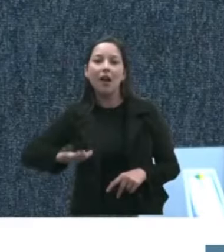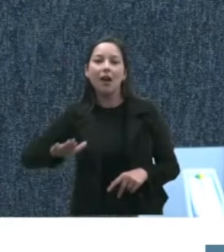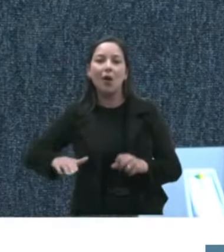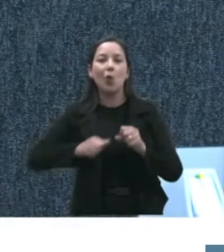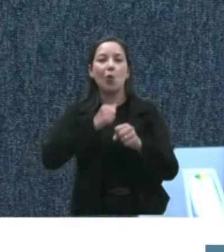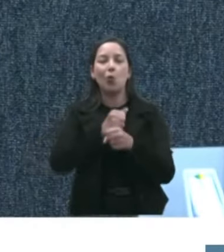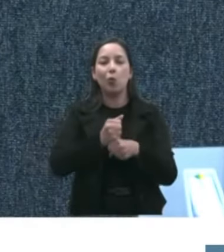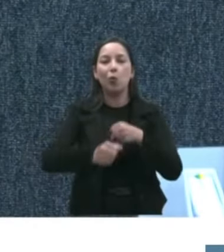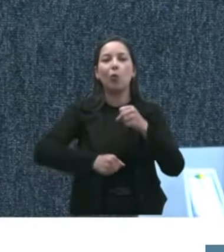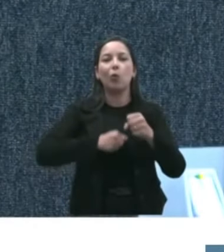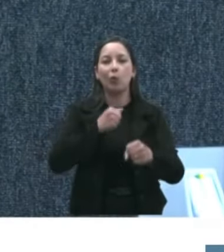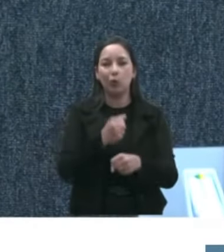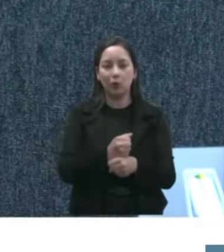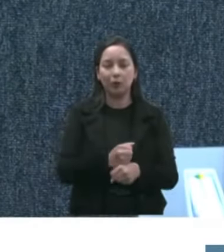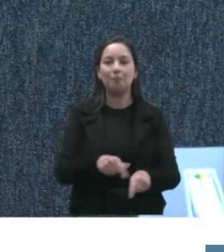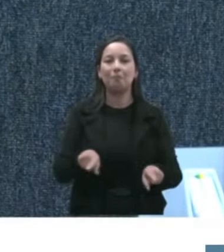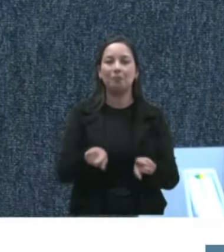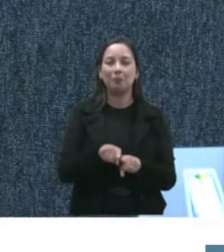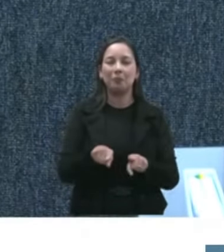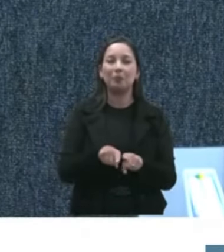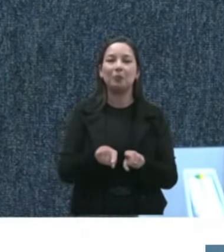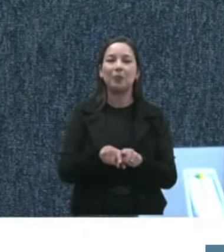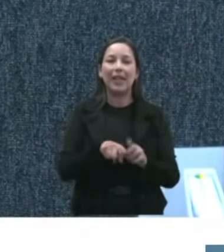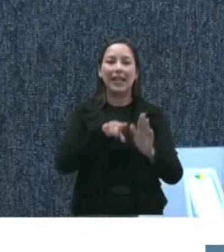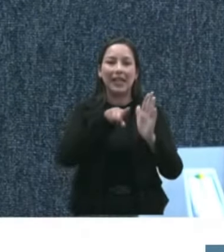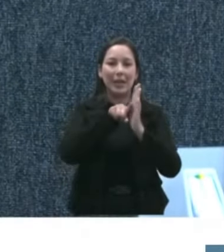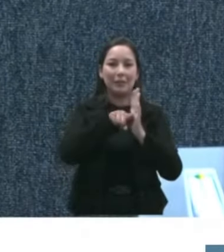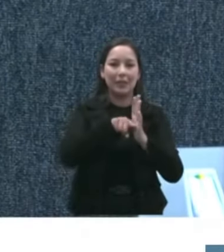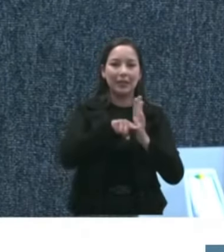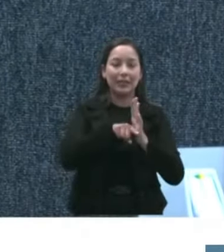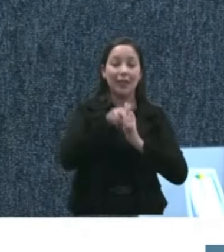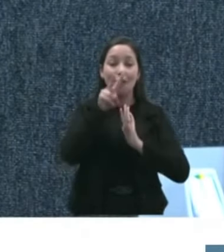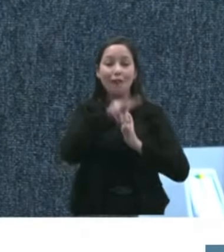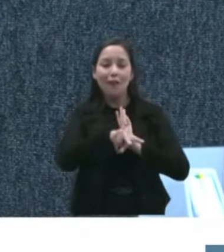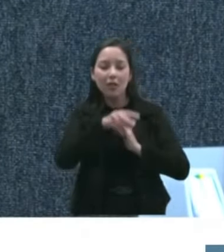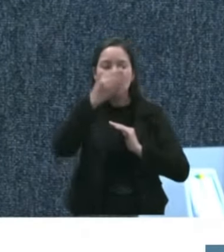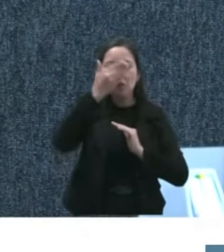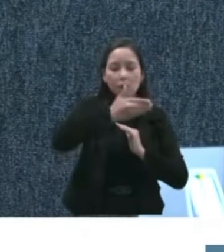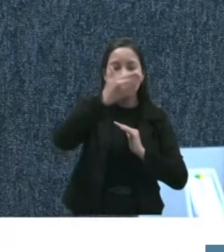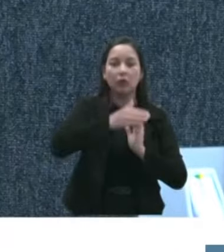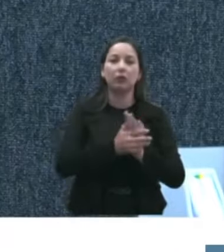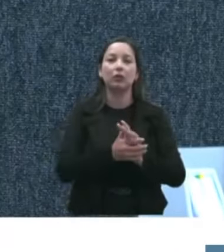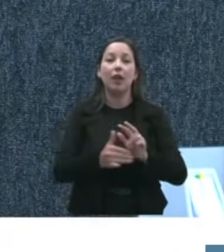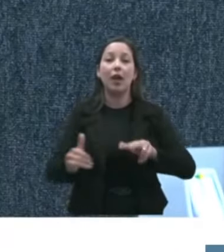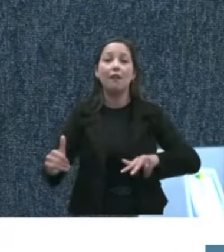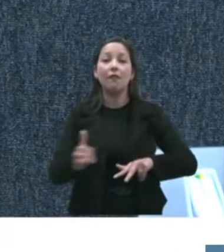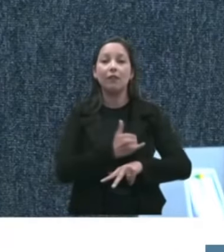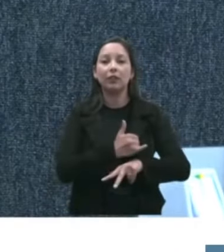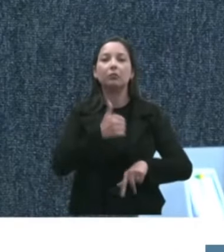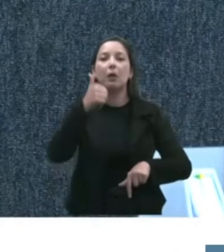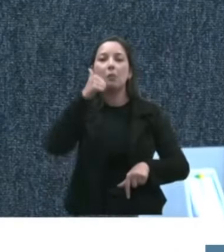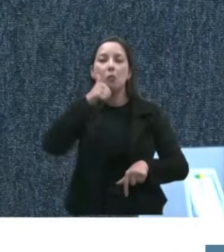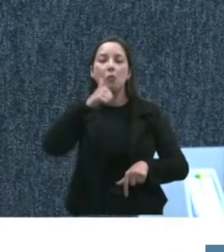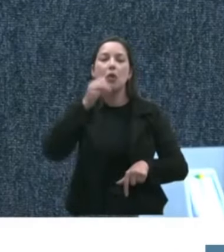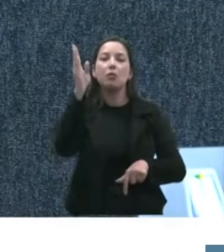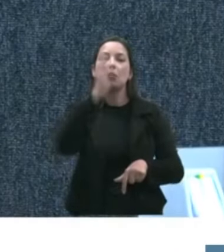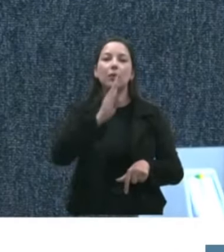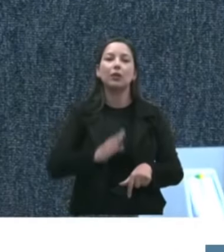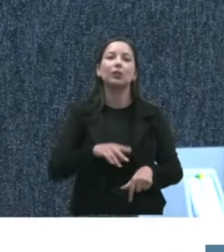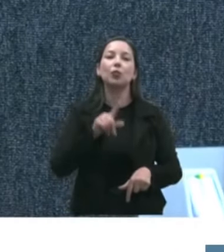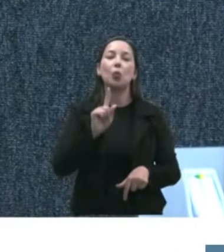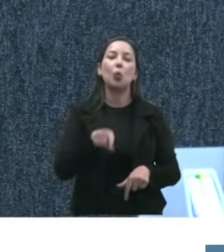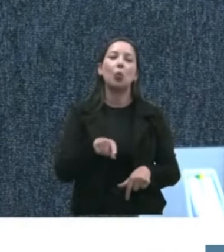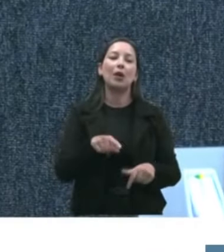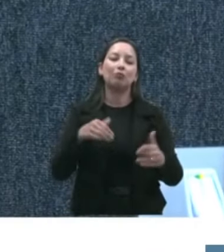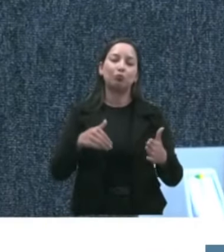E, segundo a 4ª edição da pesquisa Visível e Invisível, a vitimização de mulheres no Brasil,